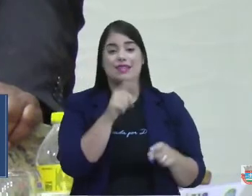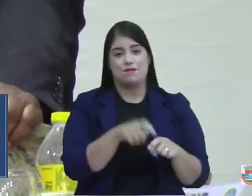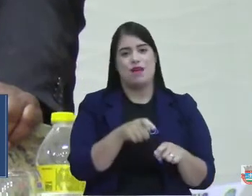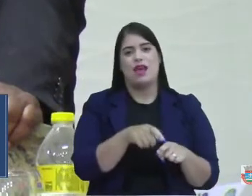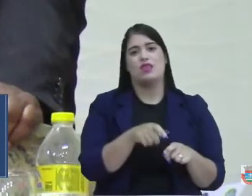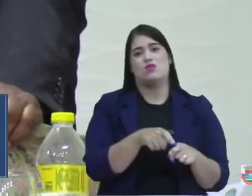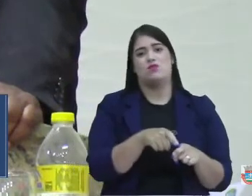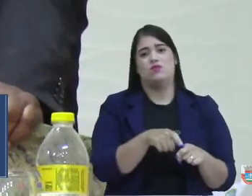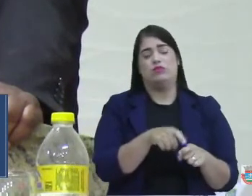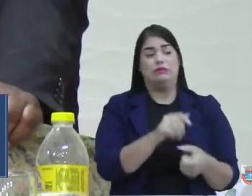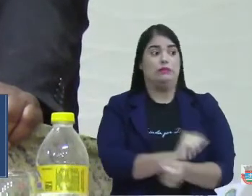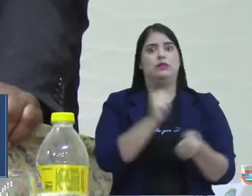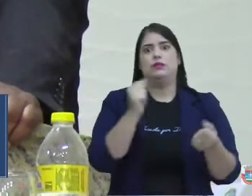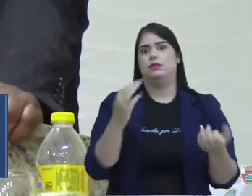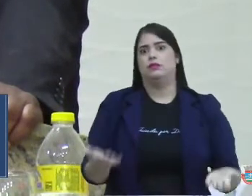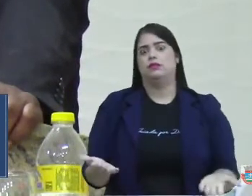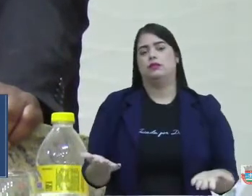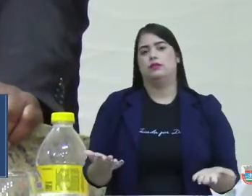está parado,